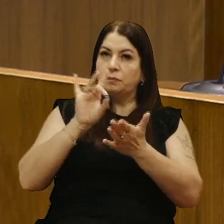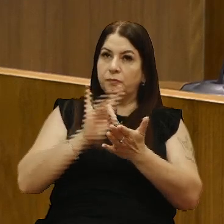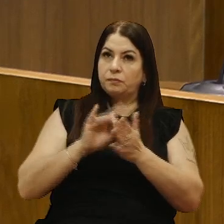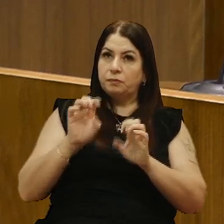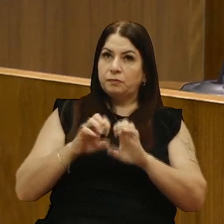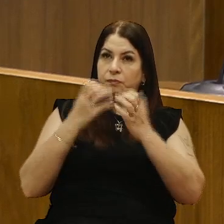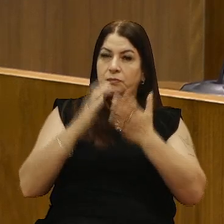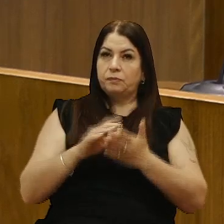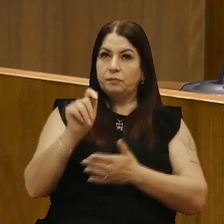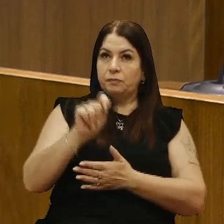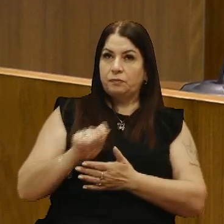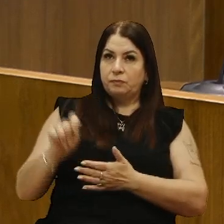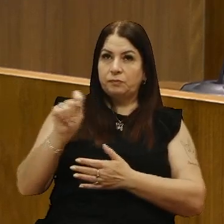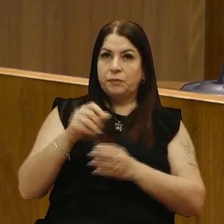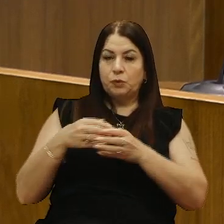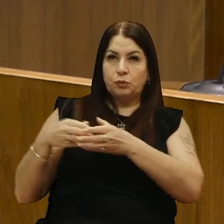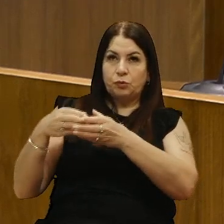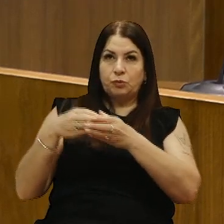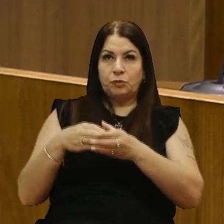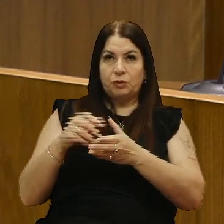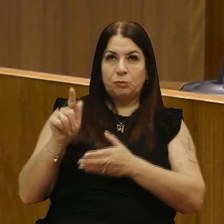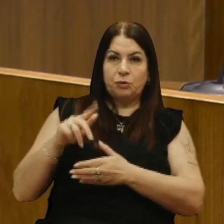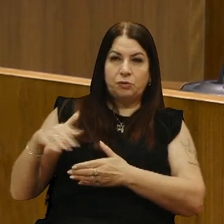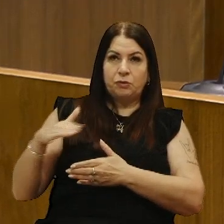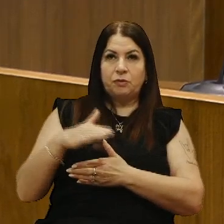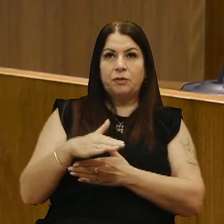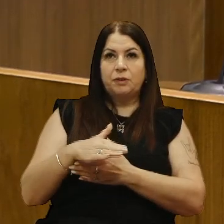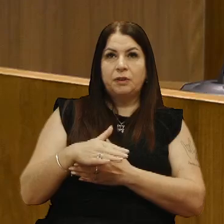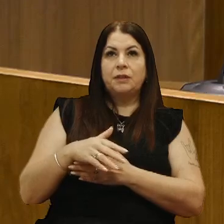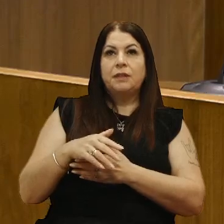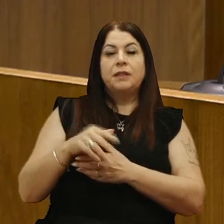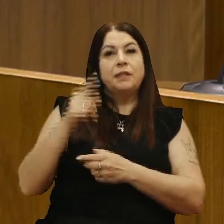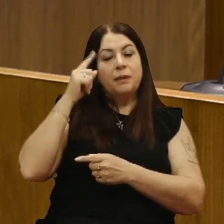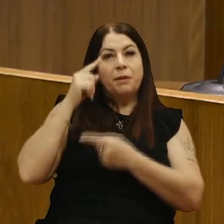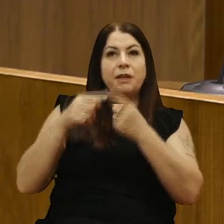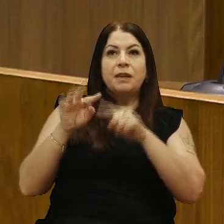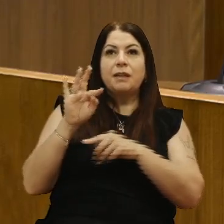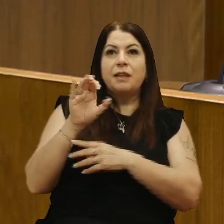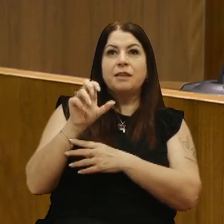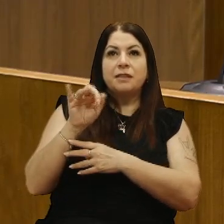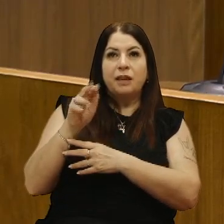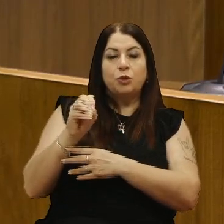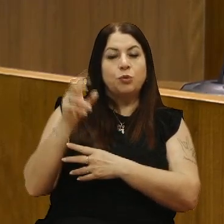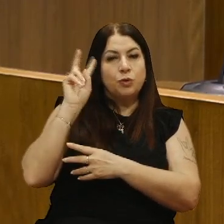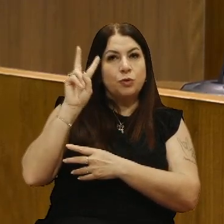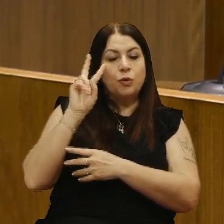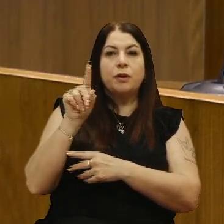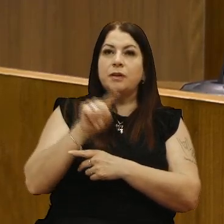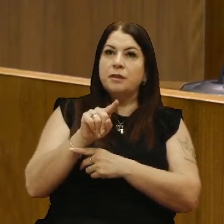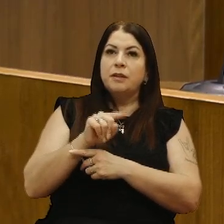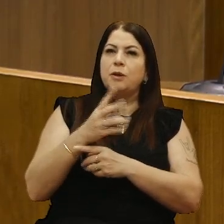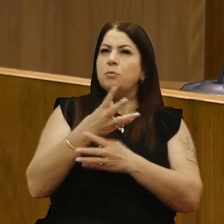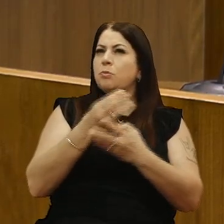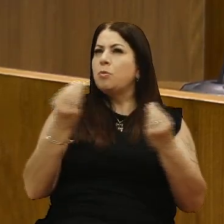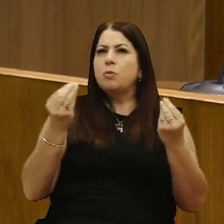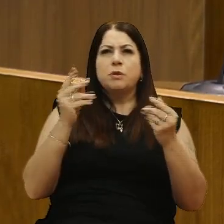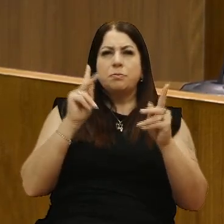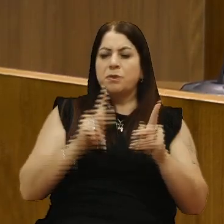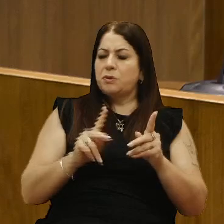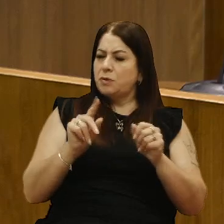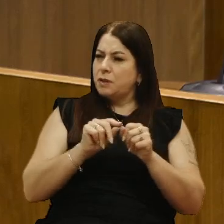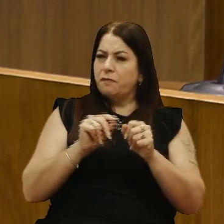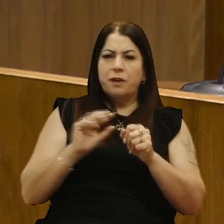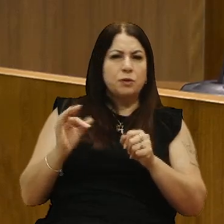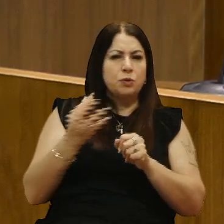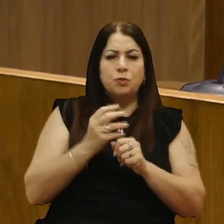evento, Associação Turística de Galópolis Tecendo Histórias, e, não menos importante, as dezenas de mãos que fazem